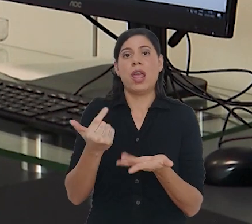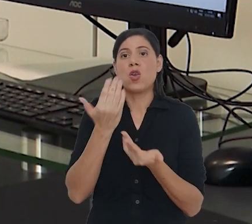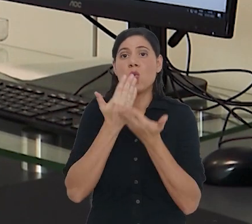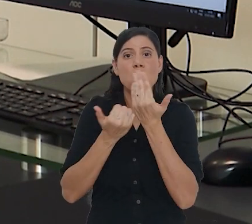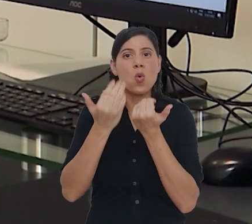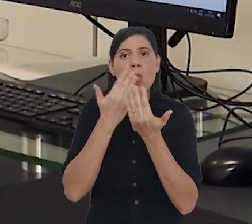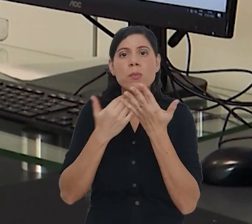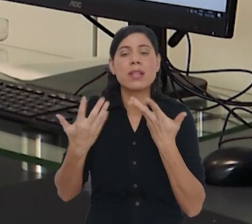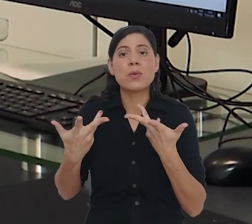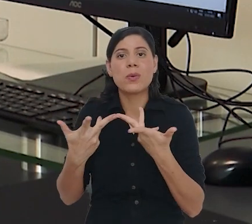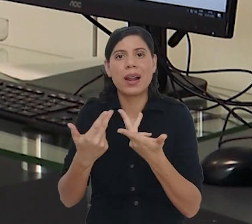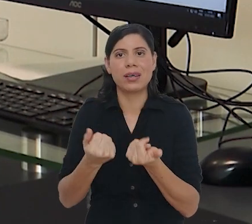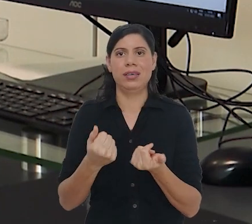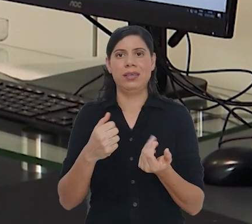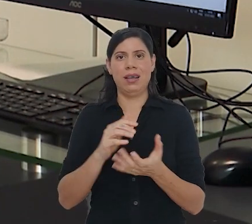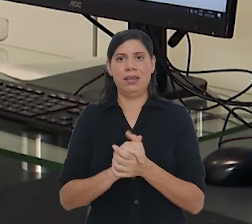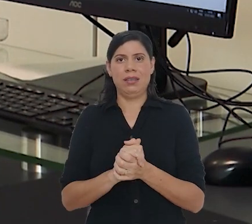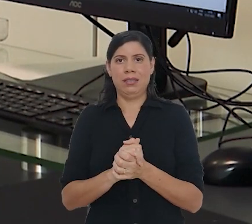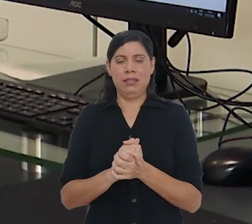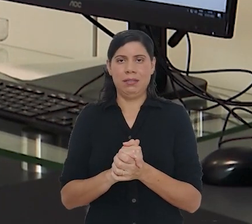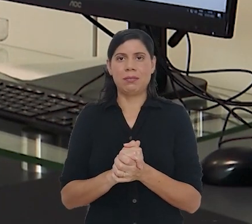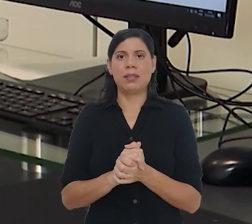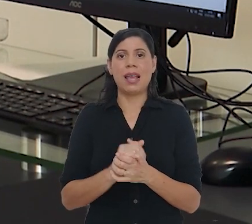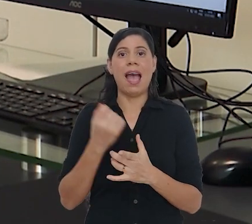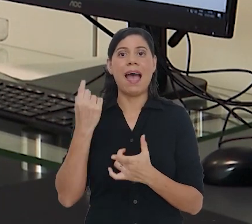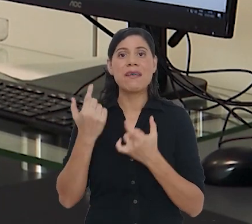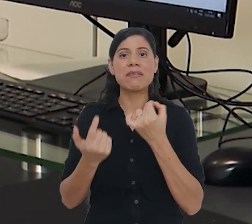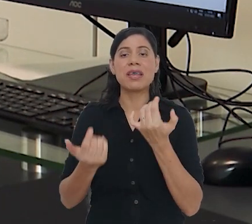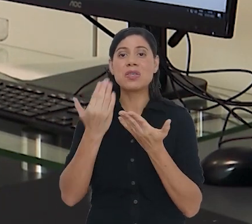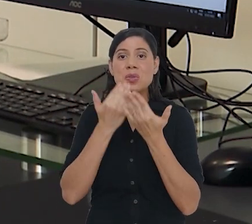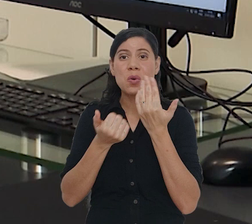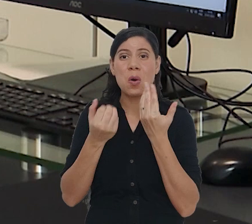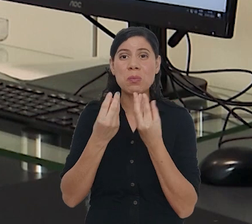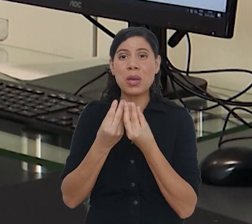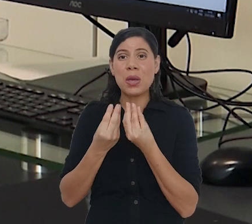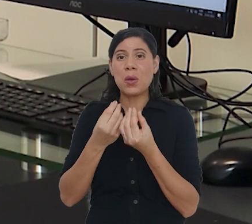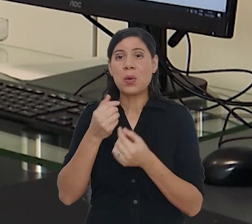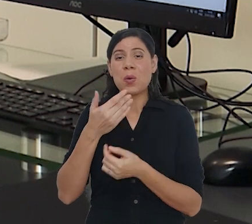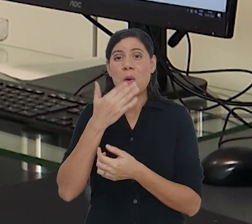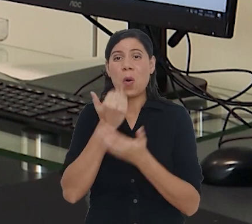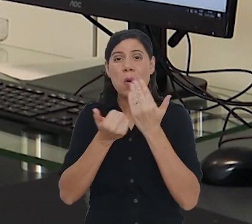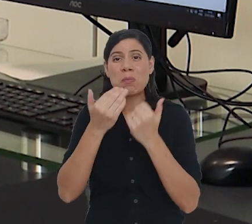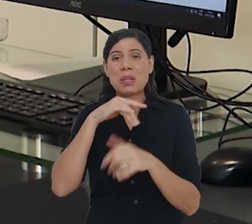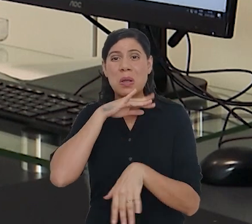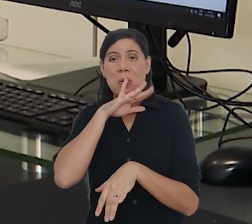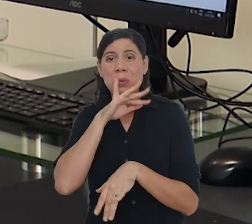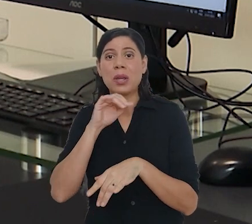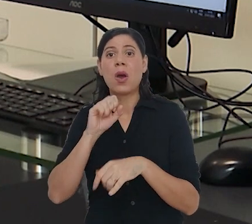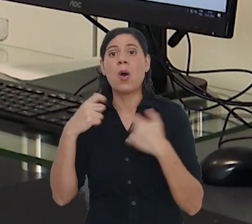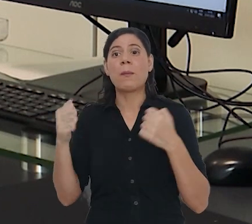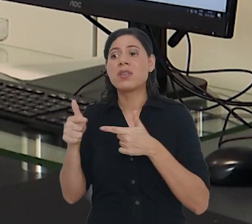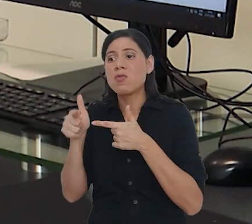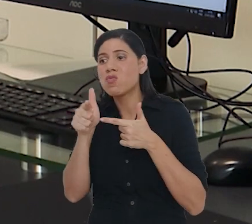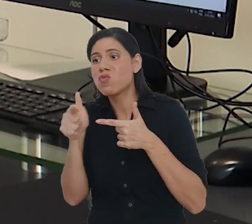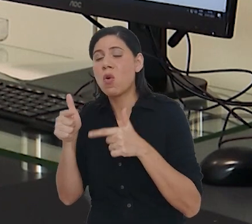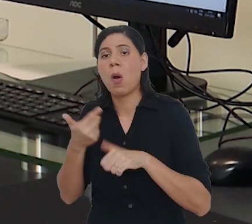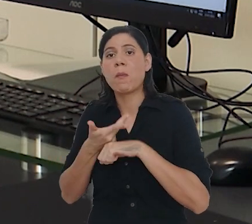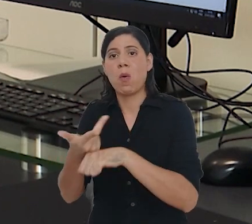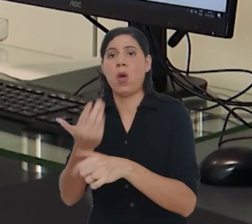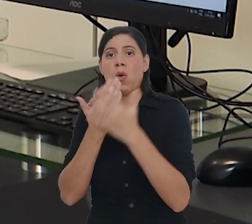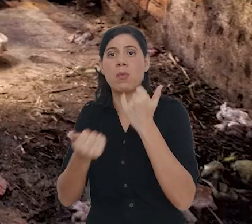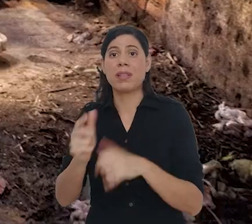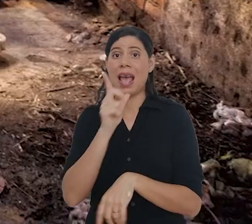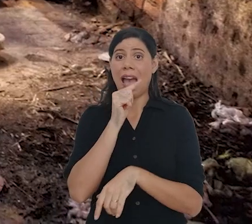uma alimentação de qualidade, chegando a haver casos em que eles comem alimentos estragados ou têm que caçar a própria comida, é negado o acesso à